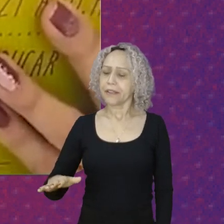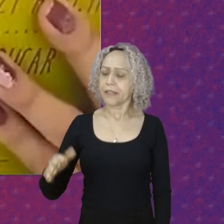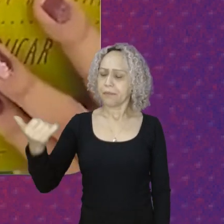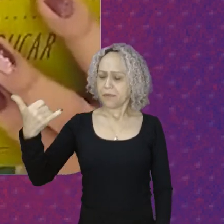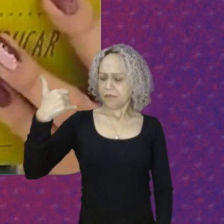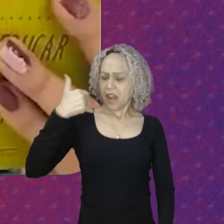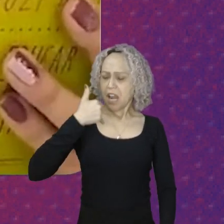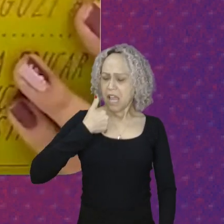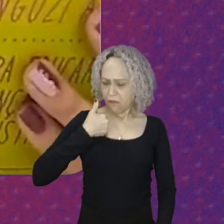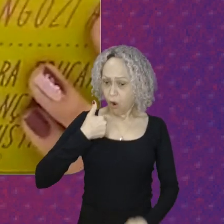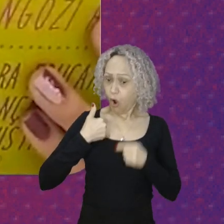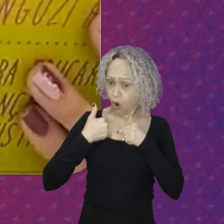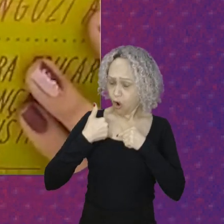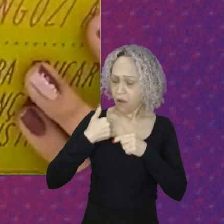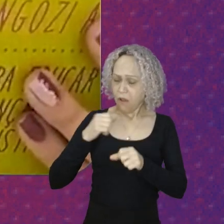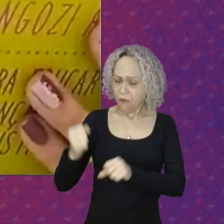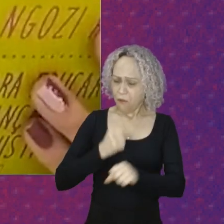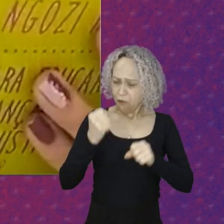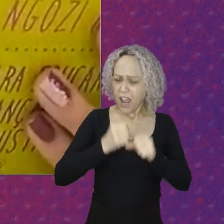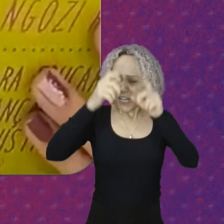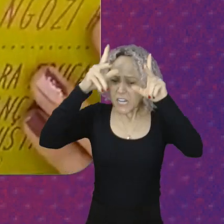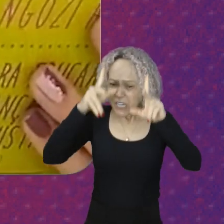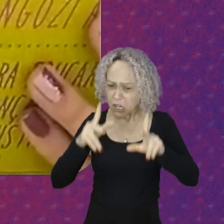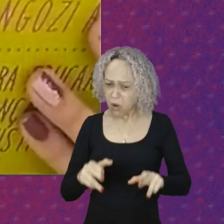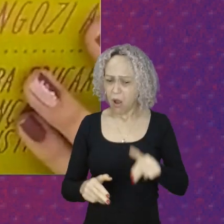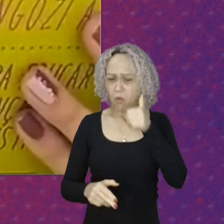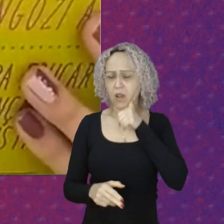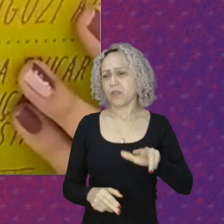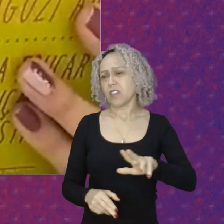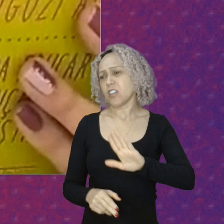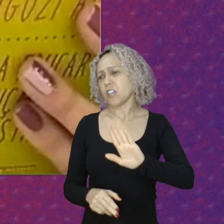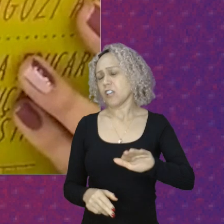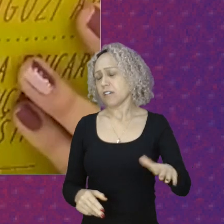menina. O que significa varrer direito como uma menina?